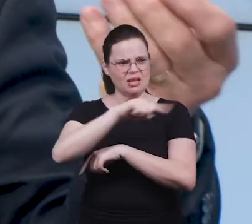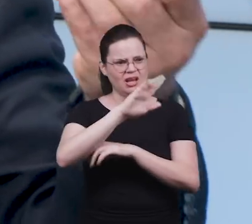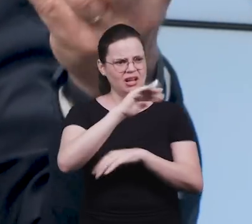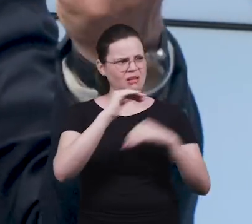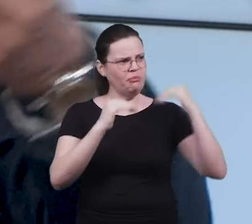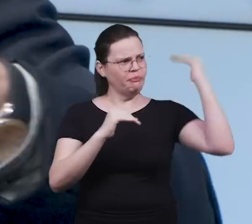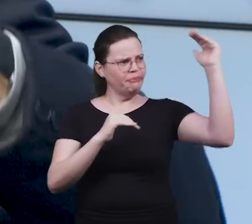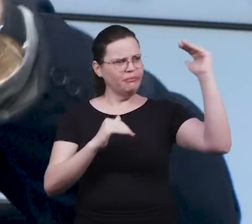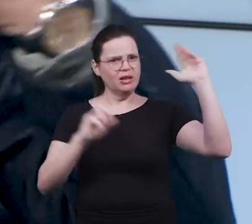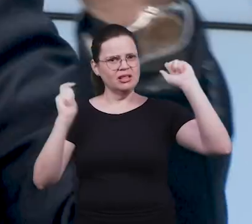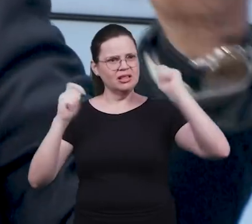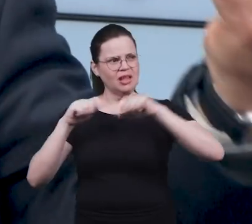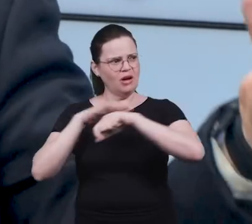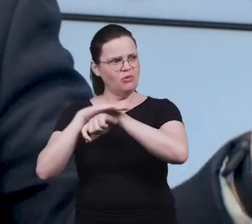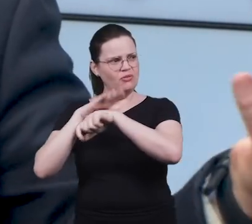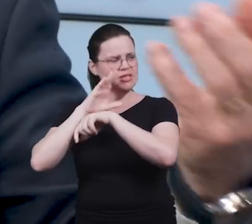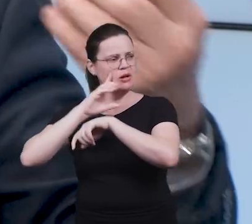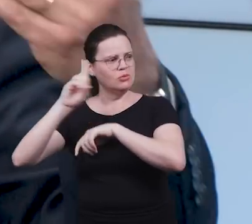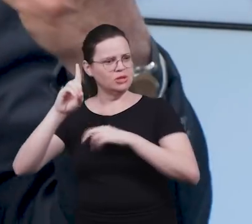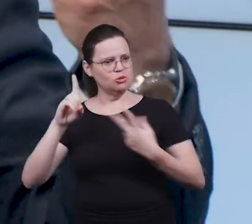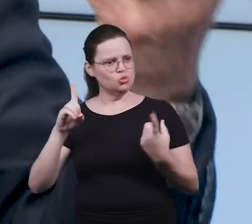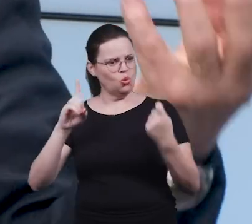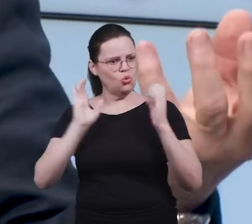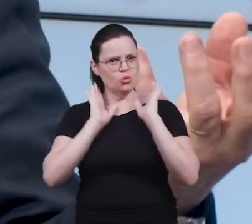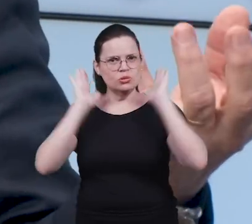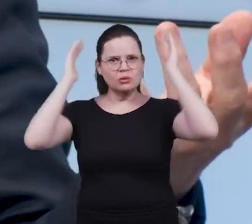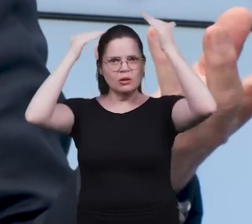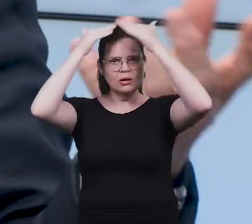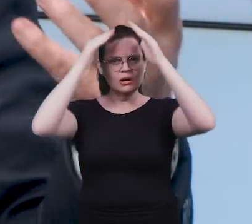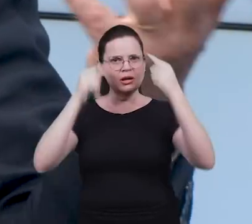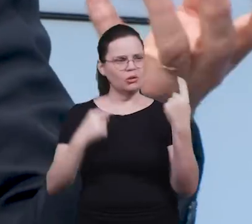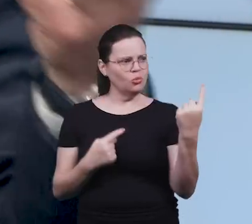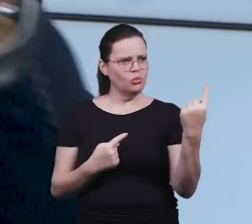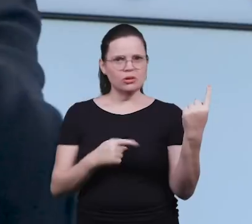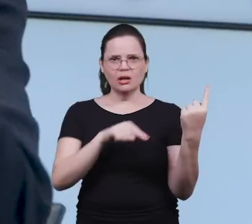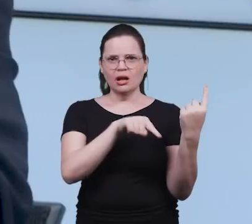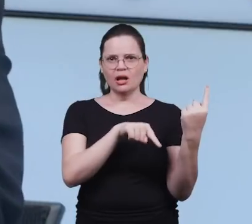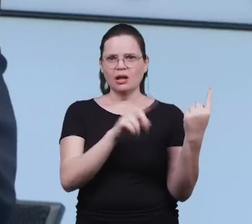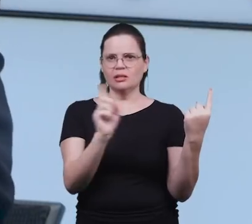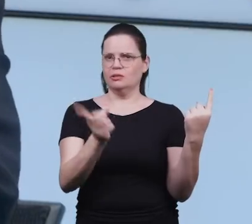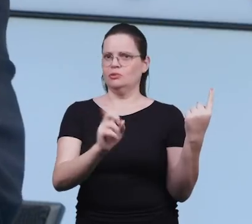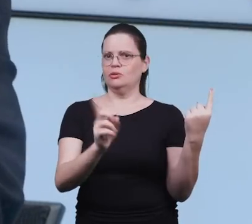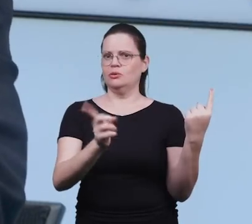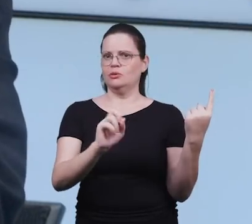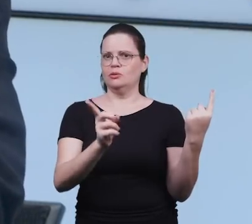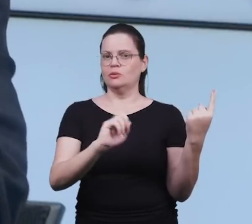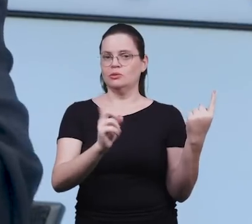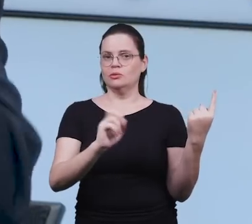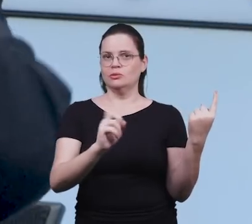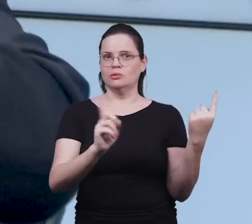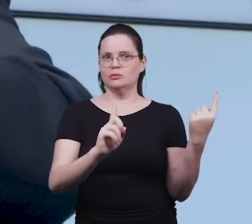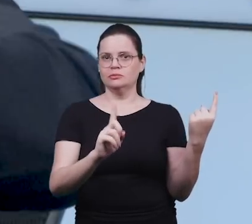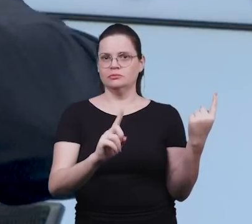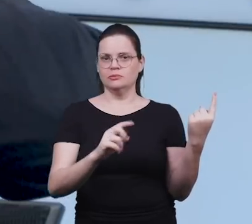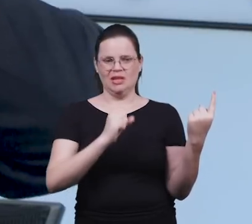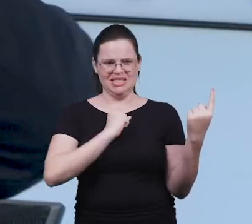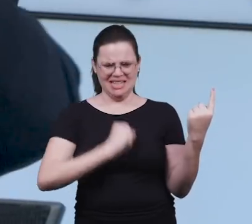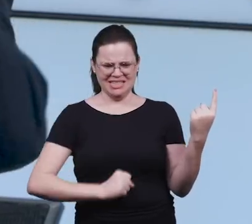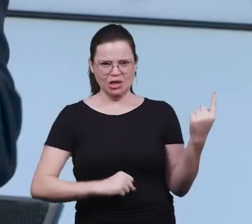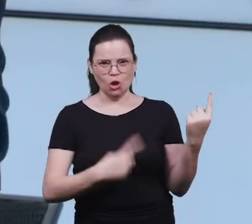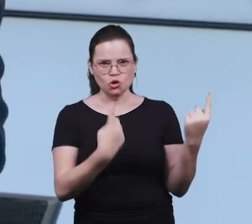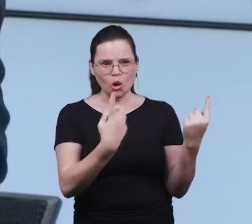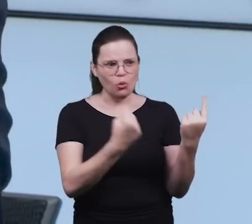acesso a entrar no Santo dos Santos, na presença do Senhor. Aquele que crê, ele